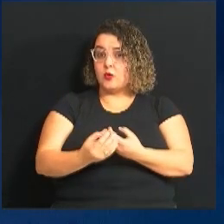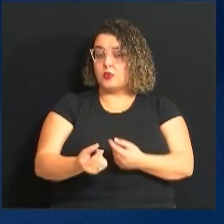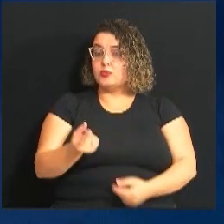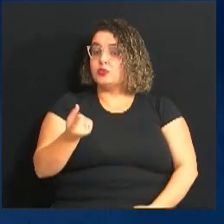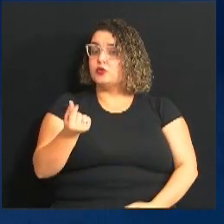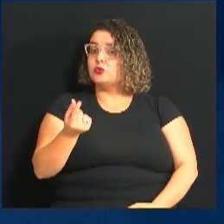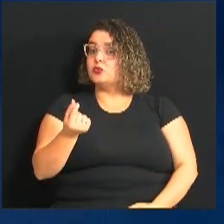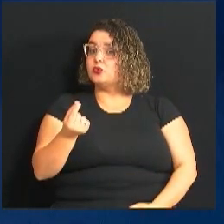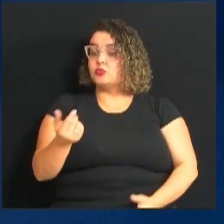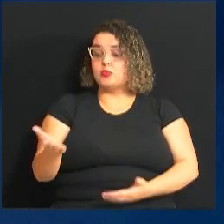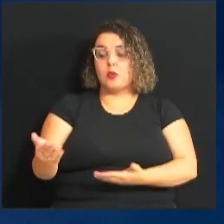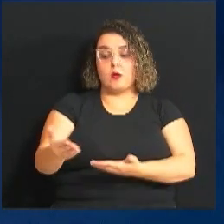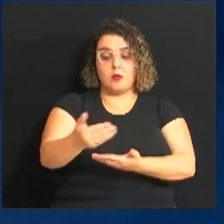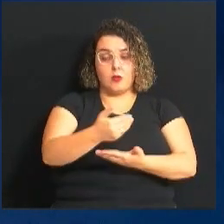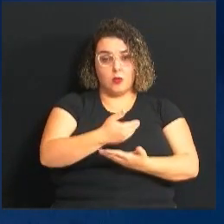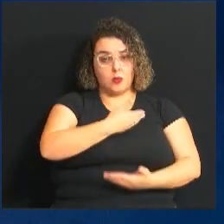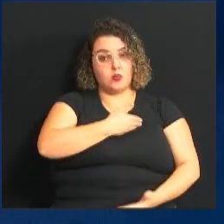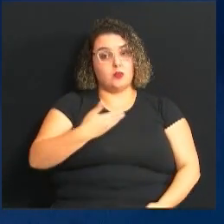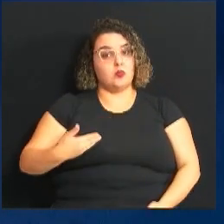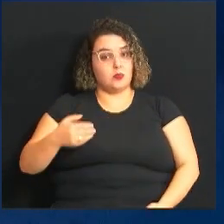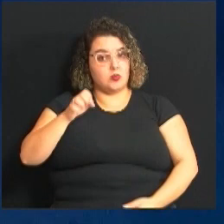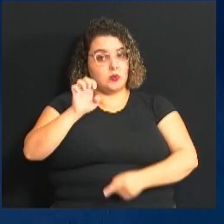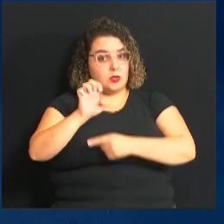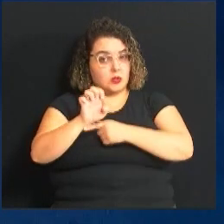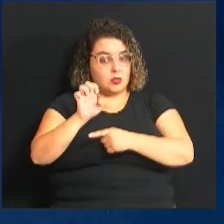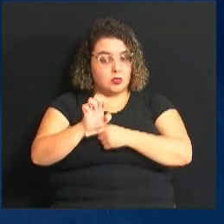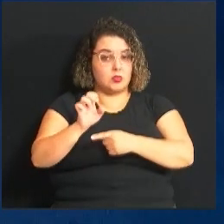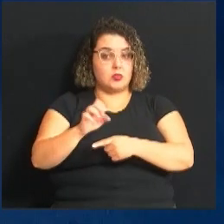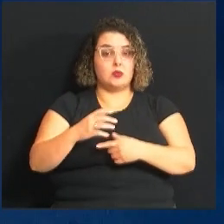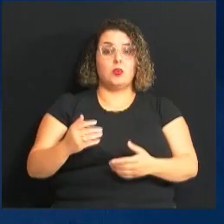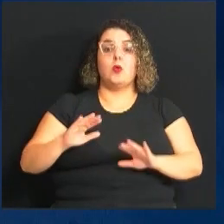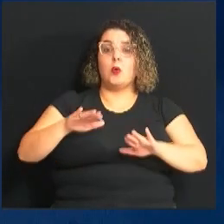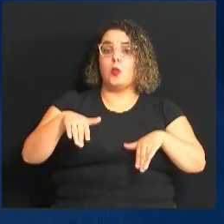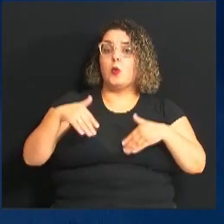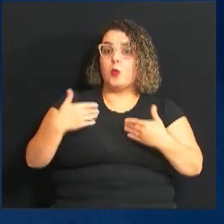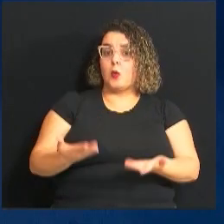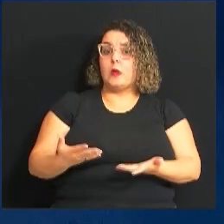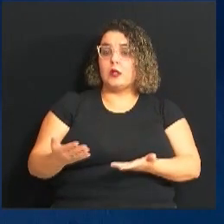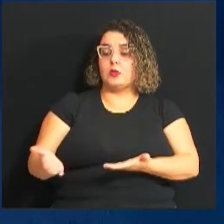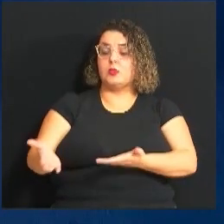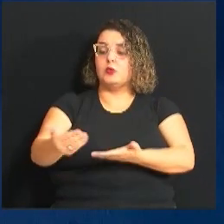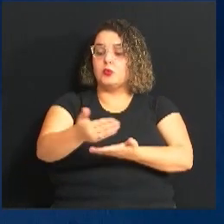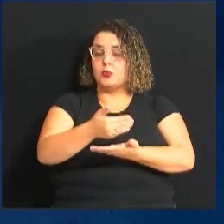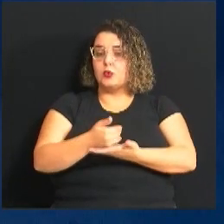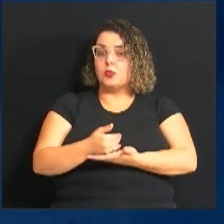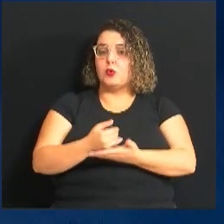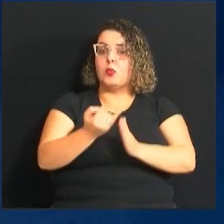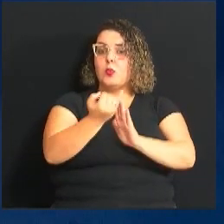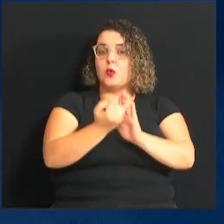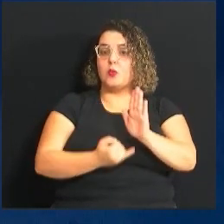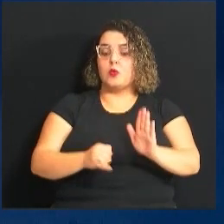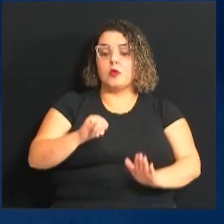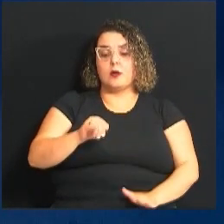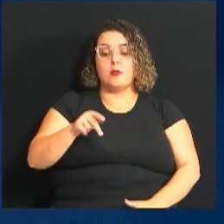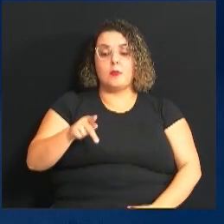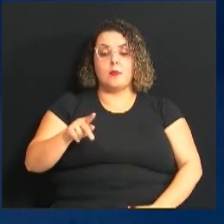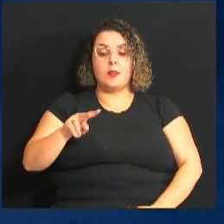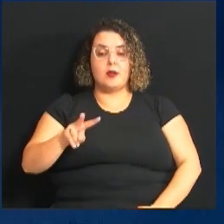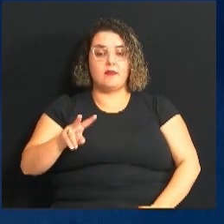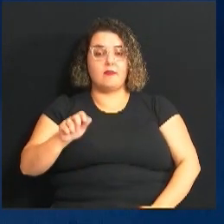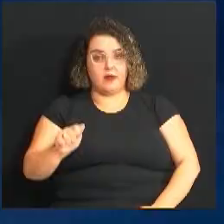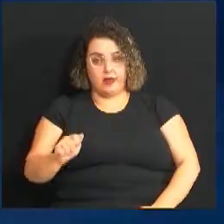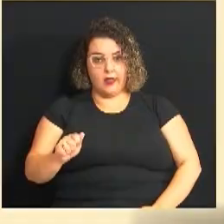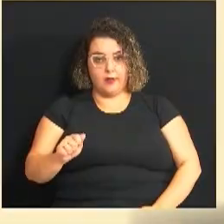que recebe do governo estadual a partir do recolhimento do Imposto sobre a propriedade de veículos automotores